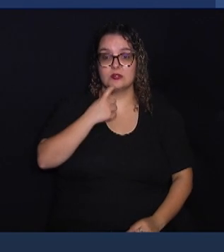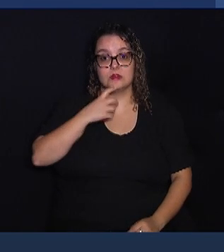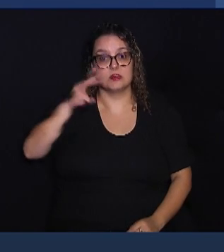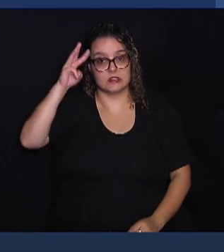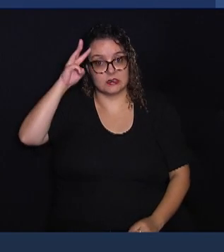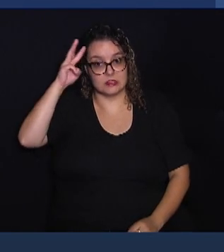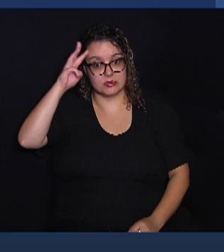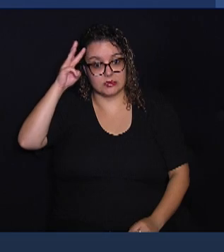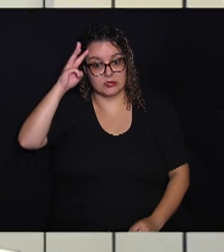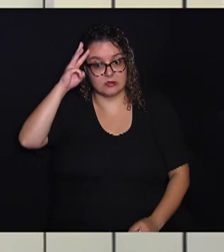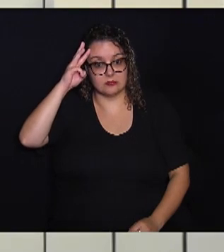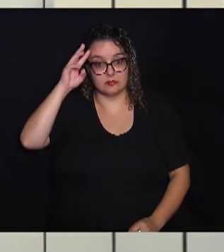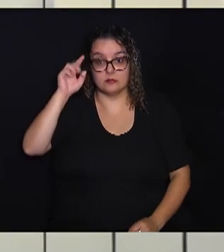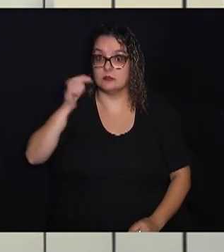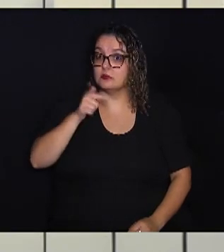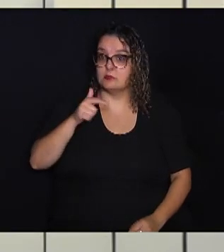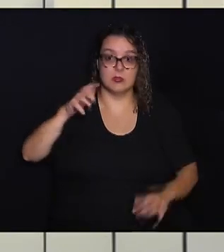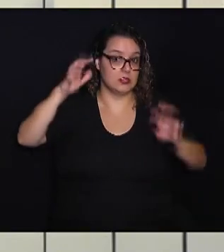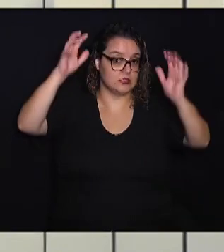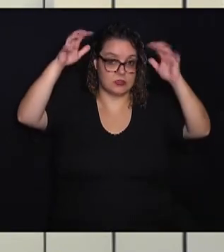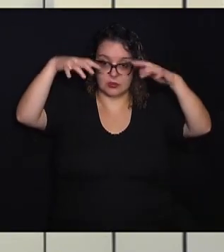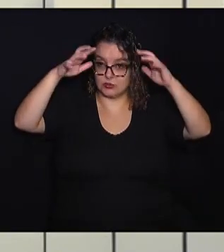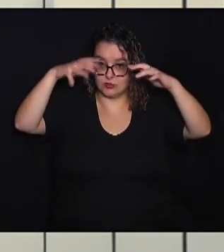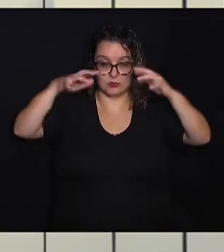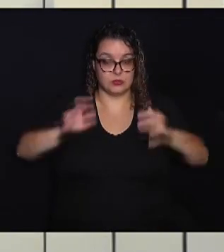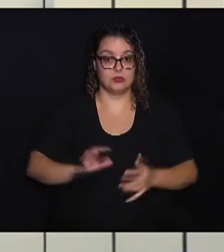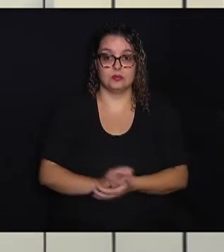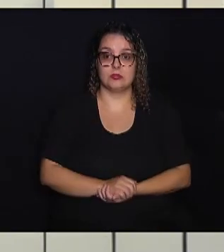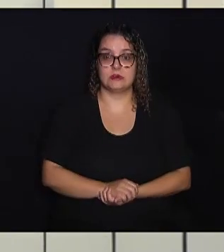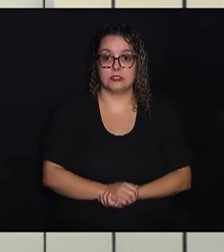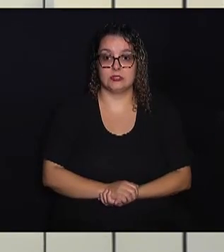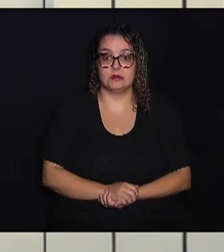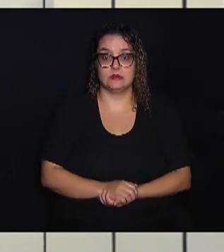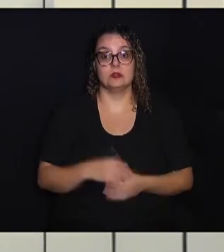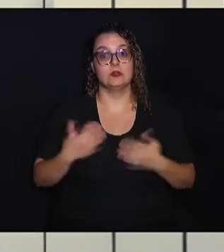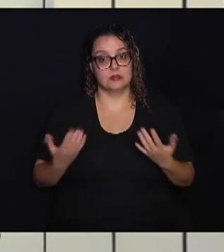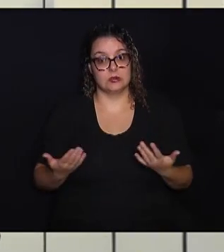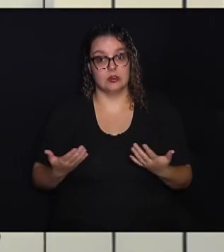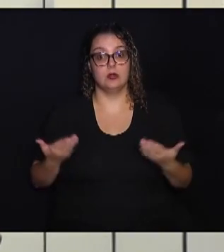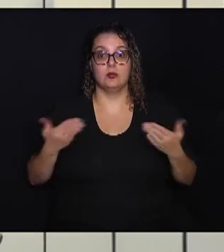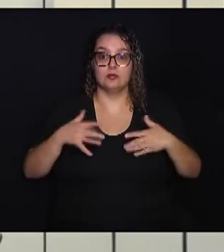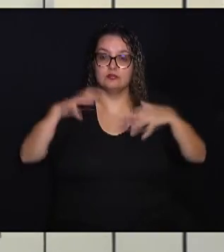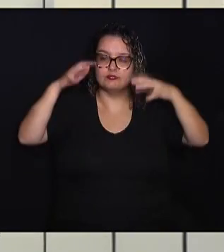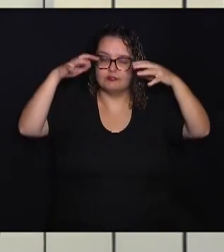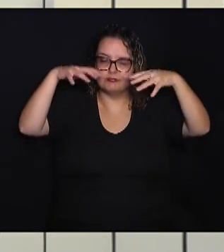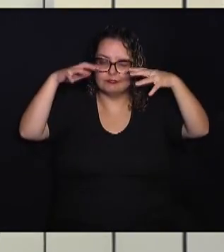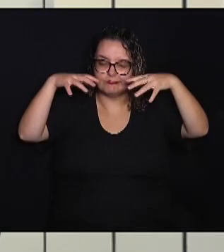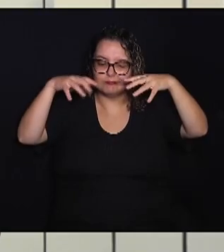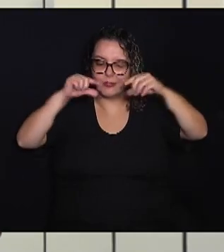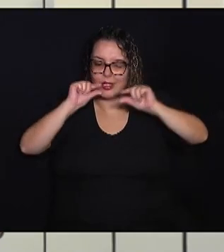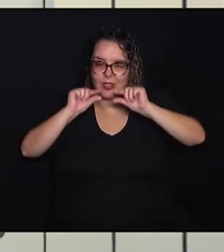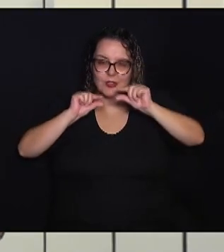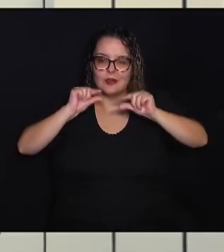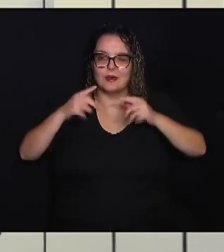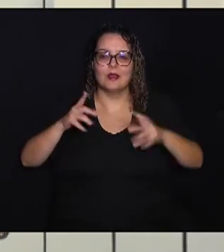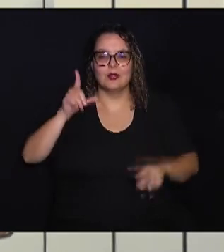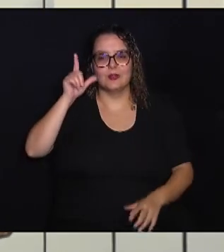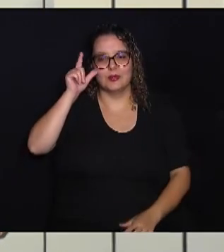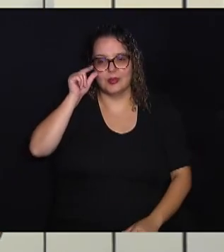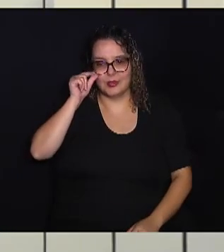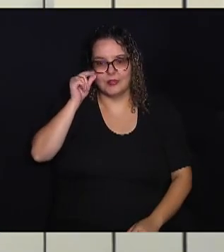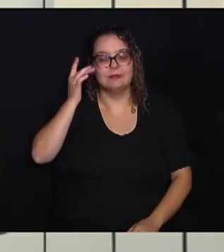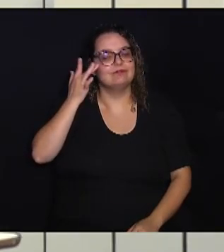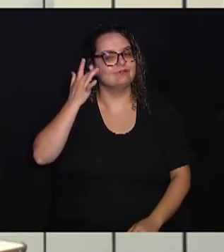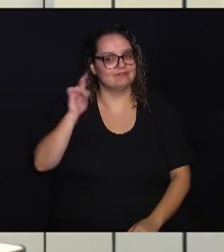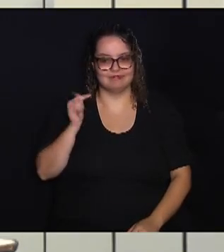terça-feira, mas sem previsão de chuva. Então, hoje a chuvinha só deu essa refrescada, mas